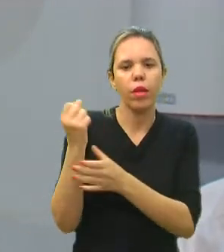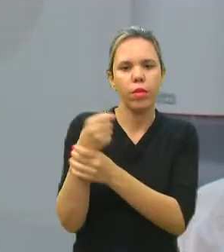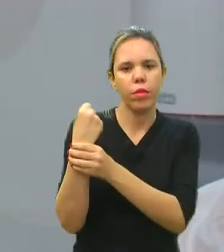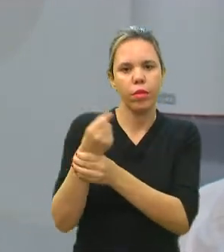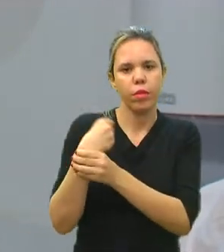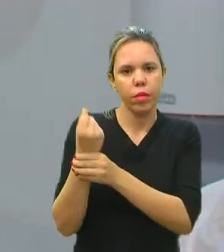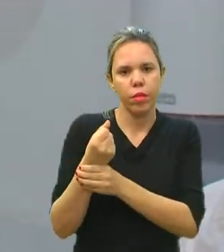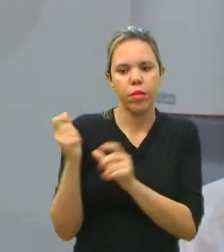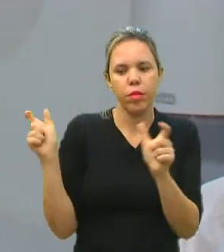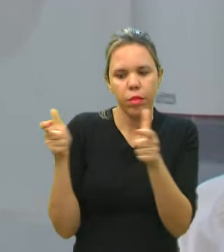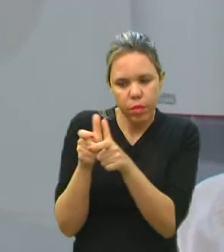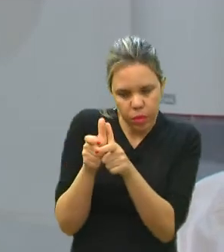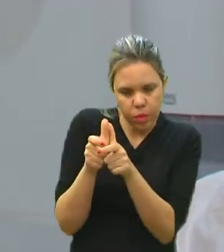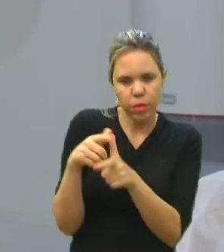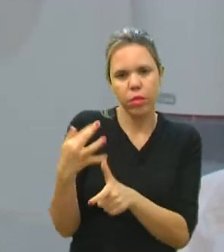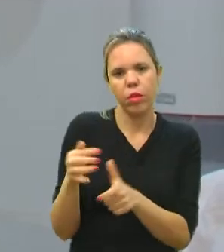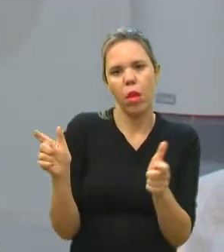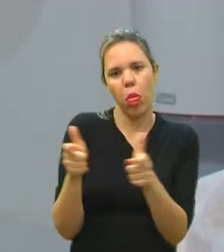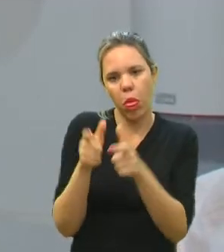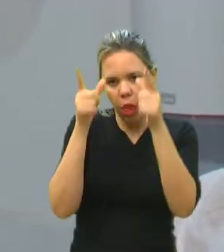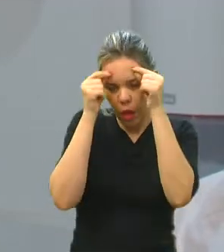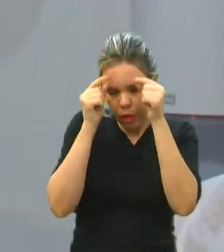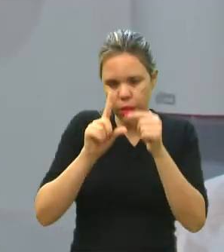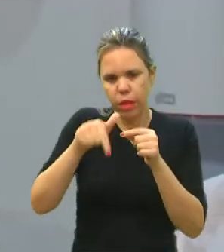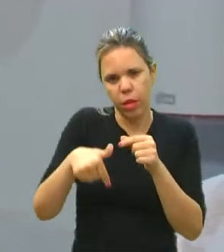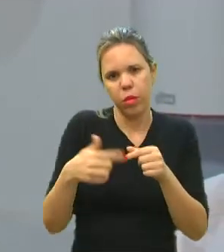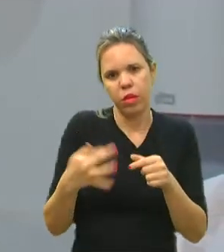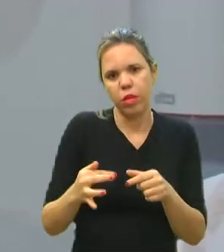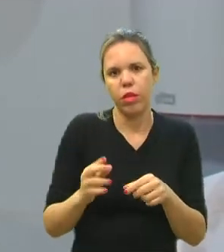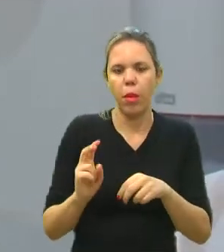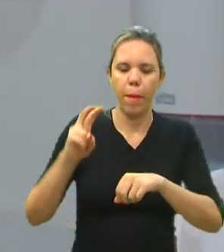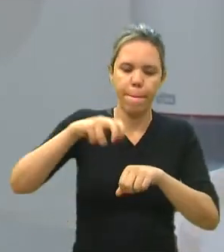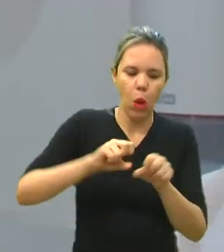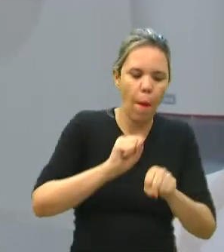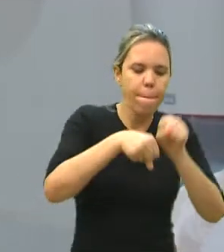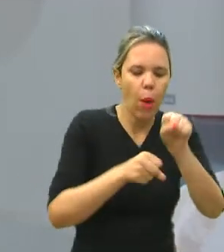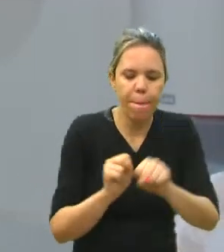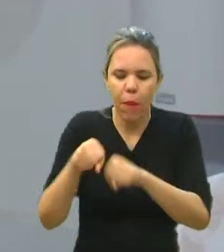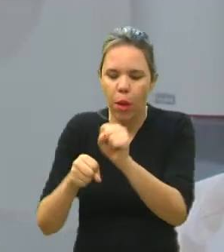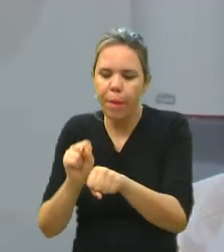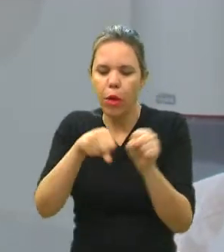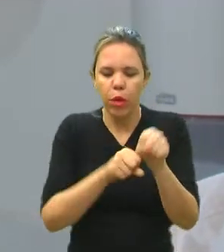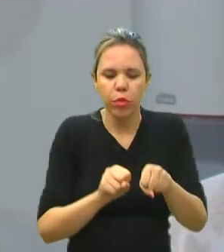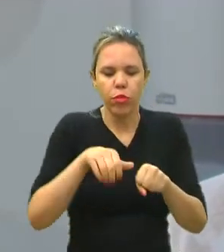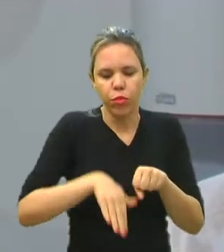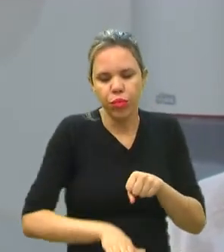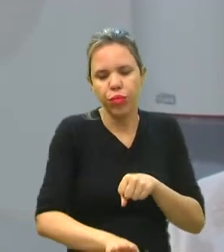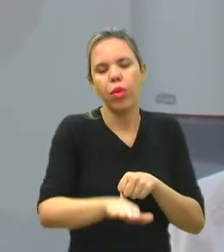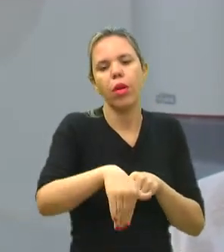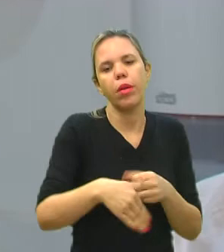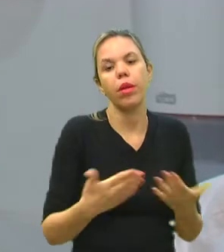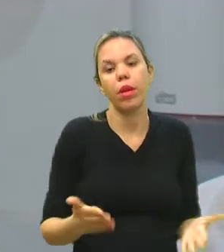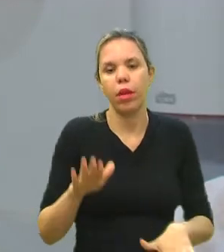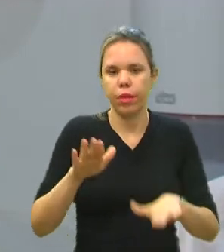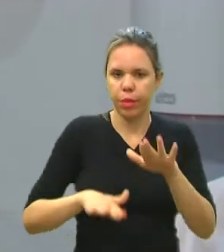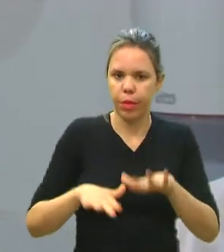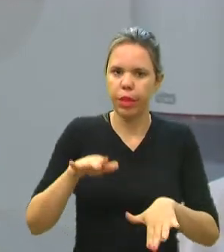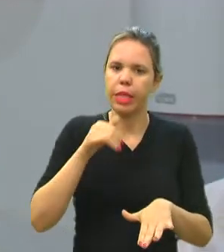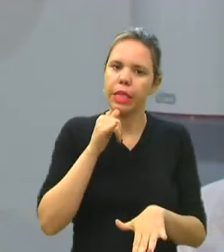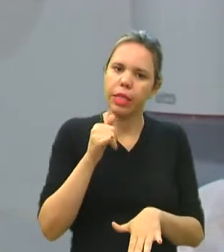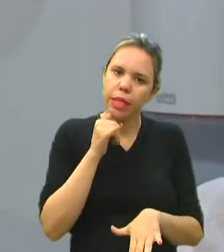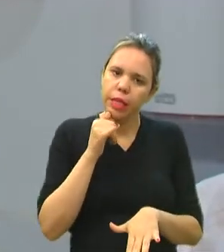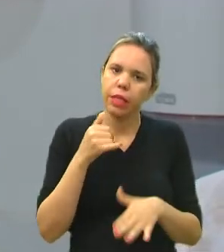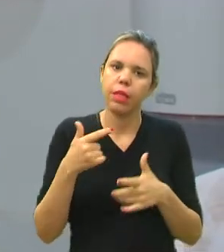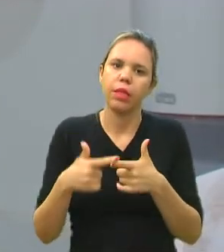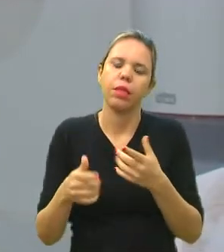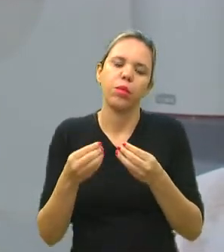vez instituída a terapia, ele vai sentir menos dor. Ele até pode, depois sem dor, pular daqui lá para o chão. Só que